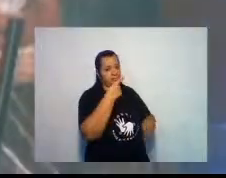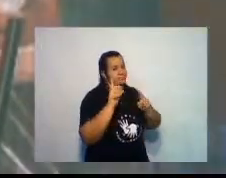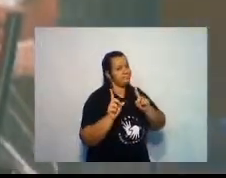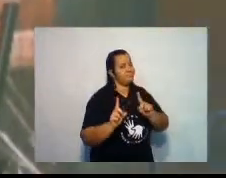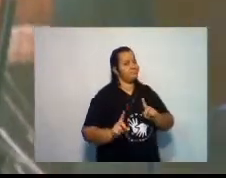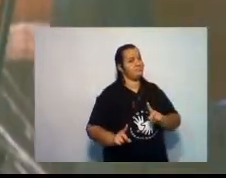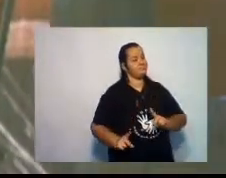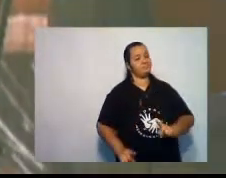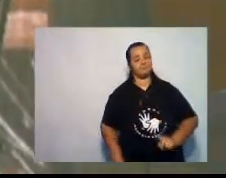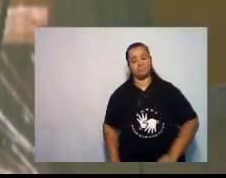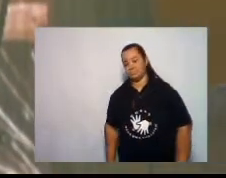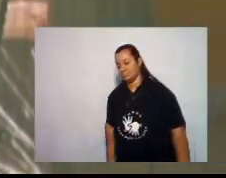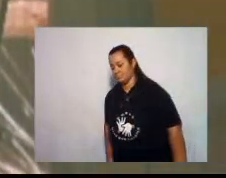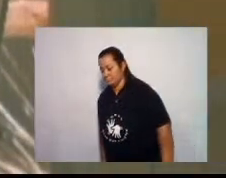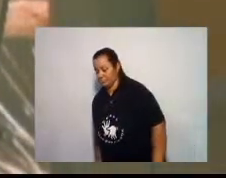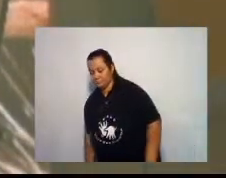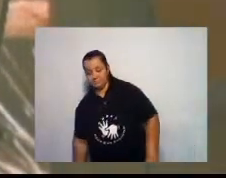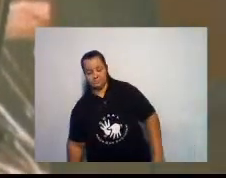Eu não vou